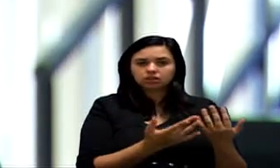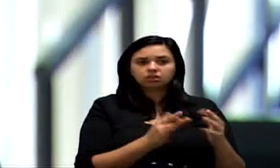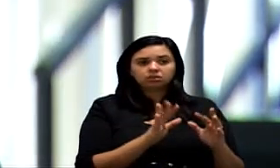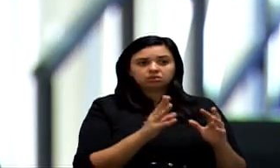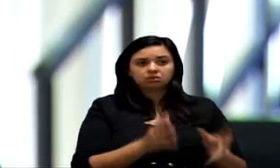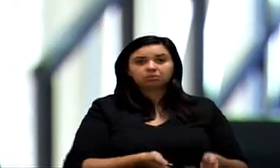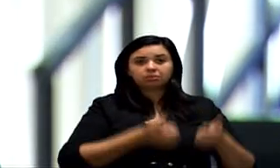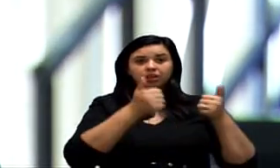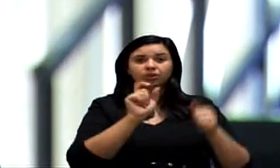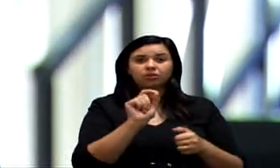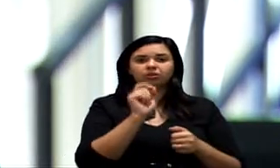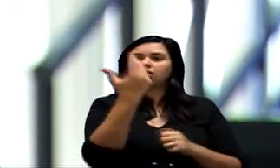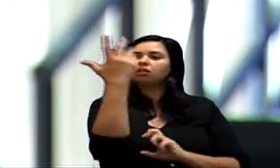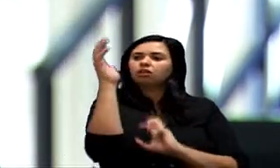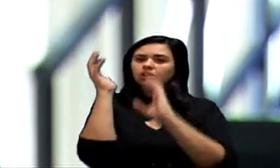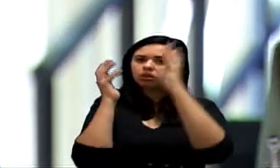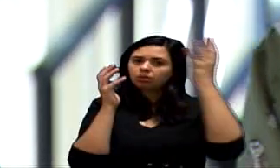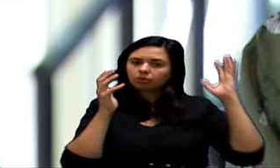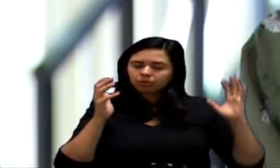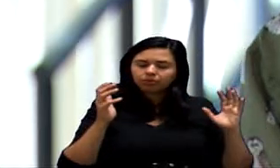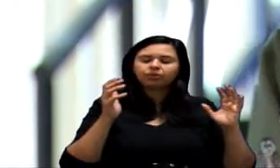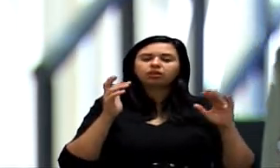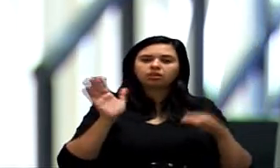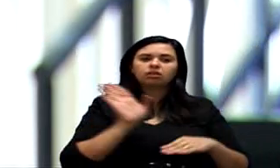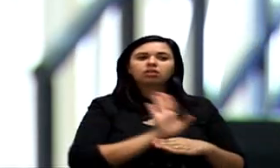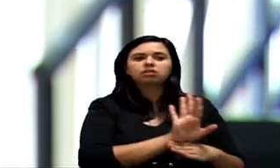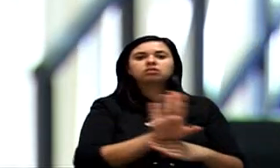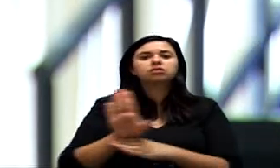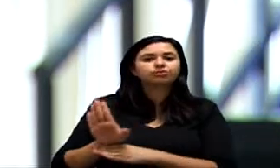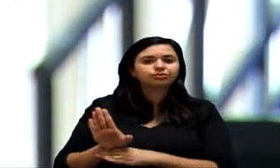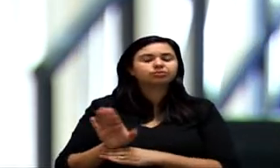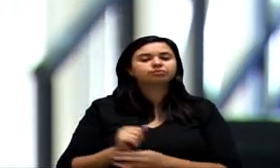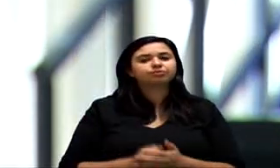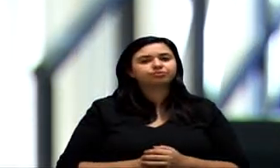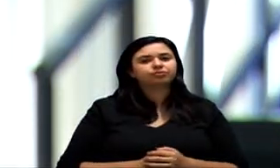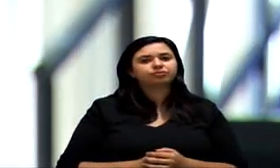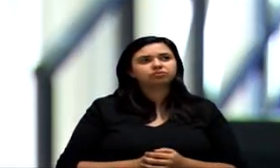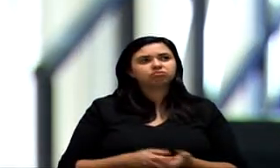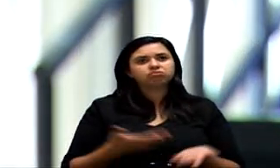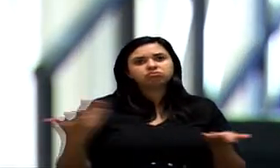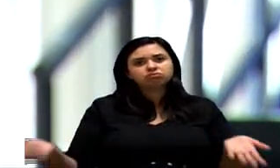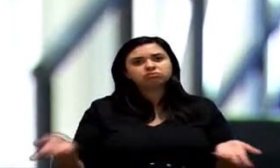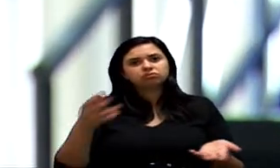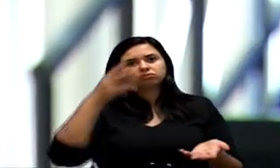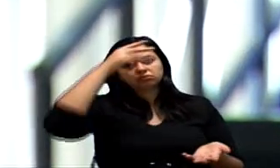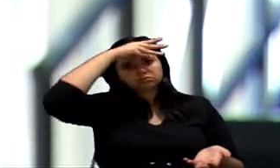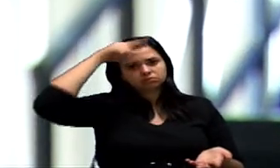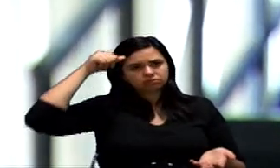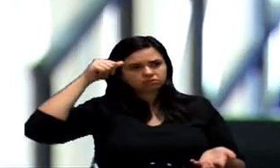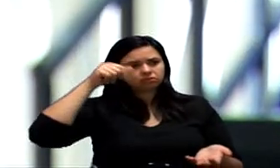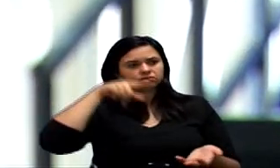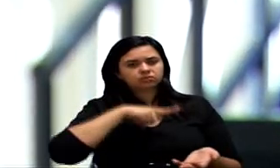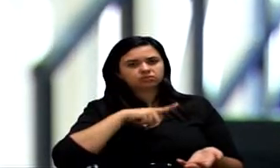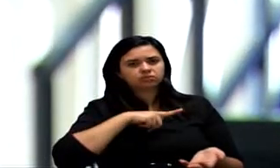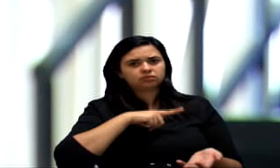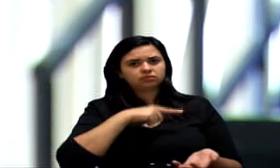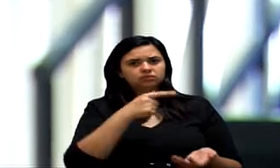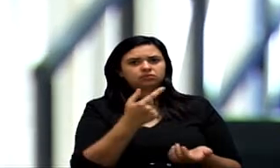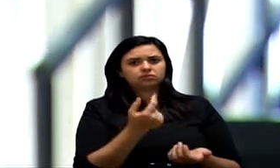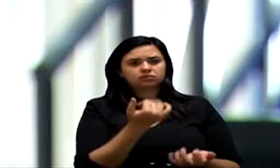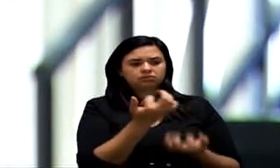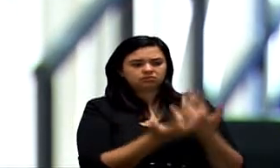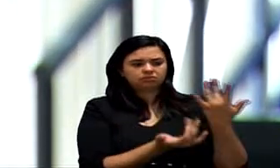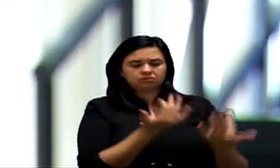frente aqui na Câmara, qual que é a previsão e a cobrança. Quando que a Prefeitura de Sorocaba terá um crematório